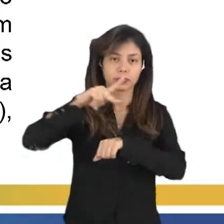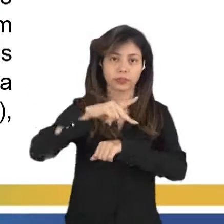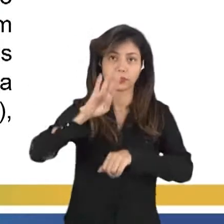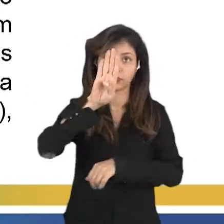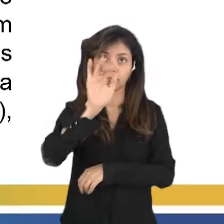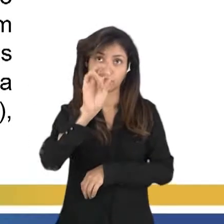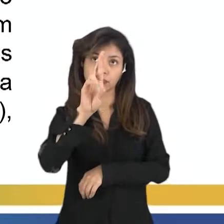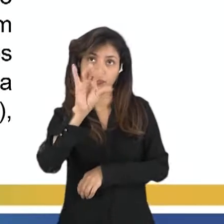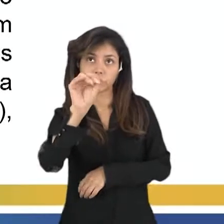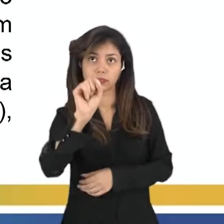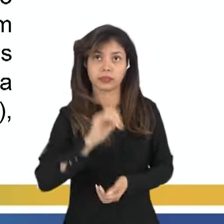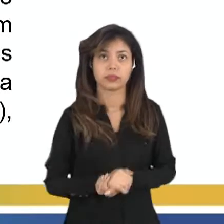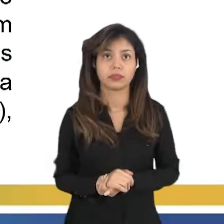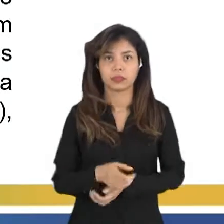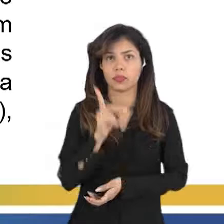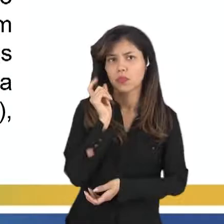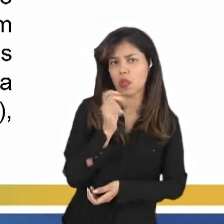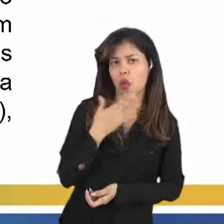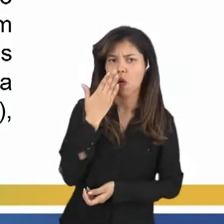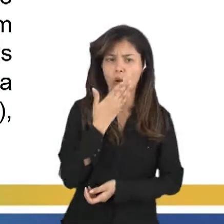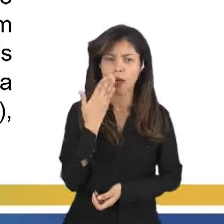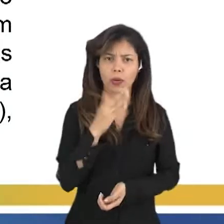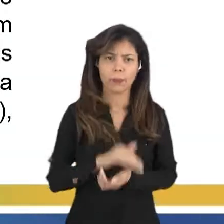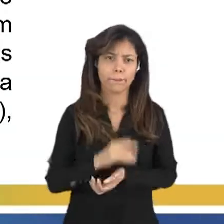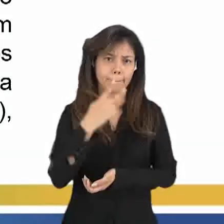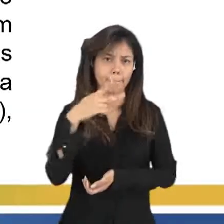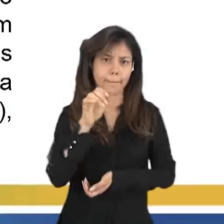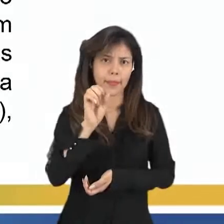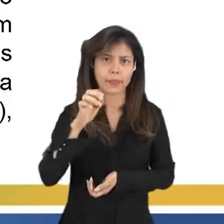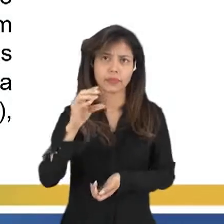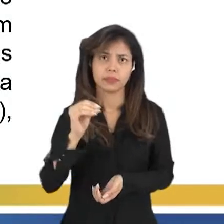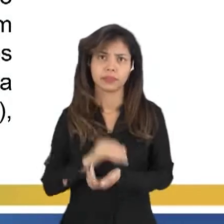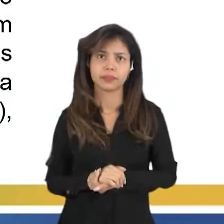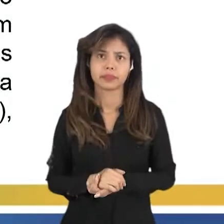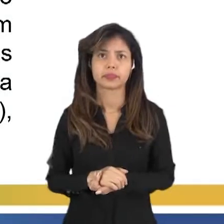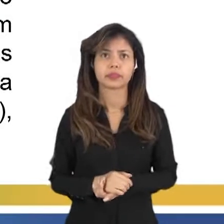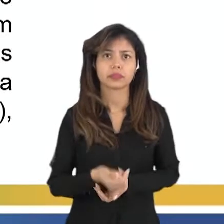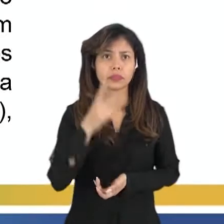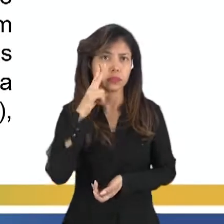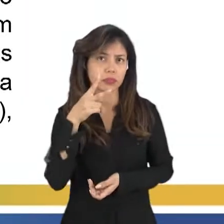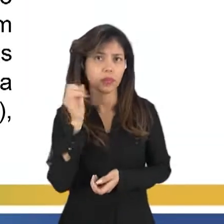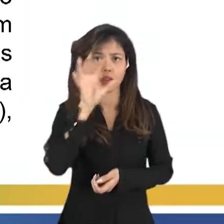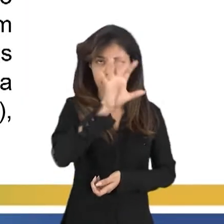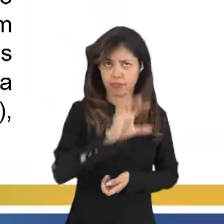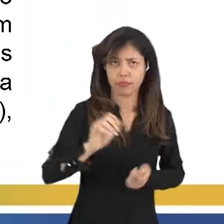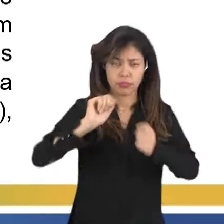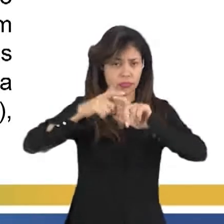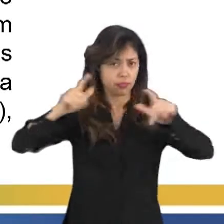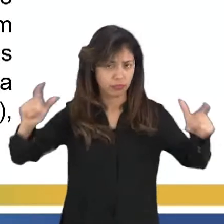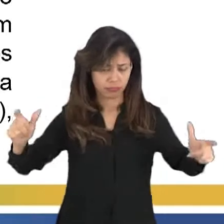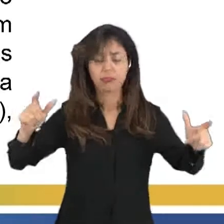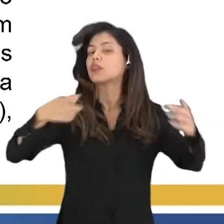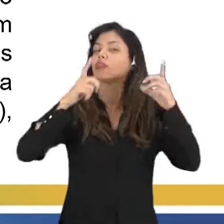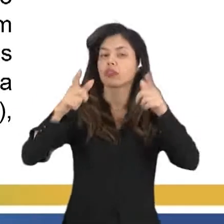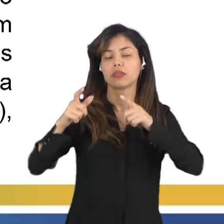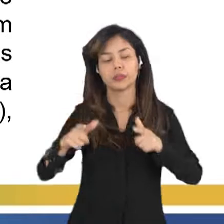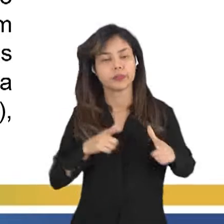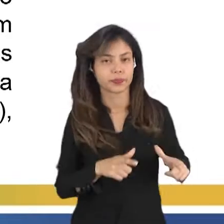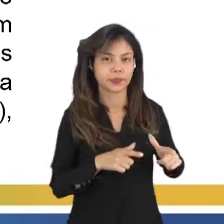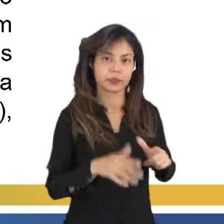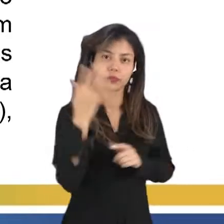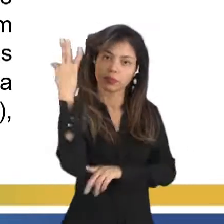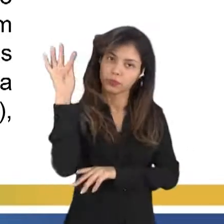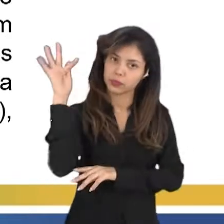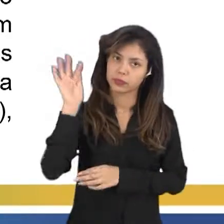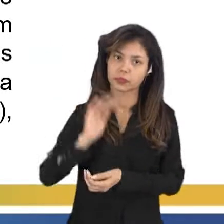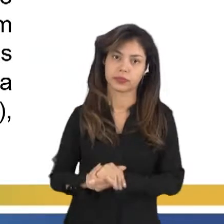Espanha nessa cor pêssego. Aí tem um mapa menor que dá uma identificação macro aí entre dessa localização da